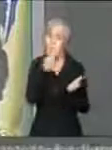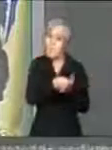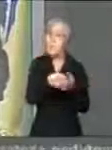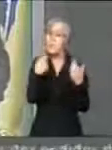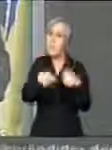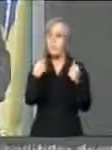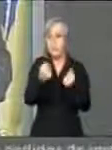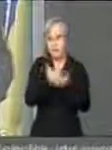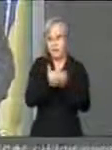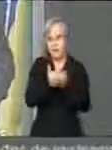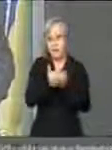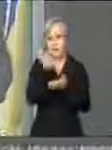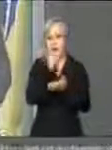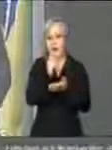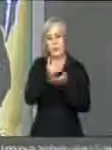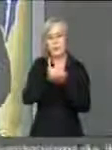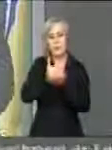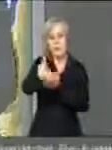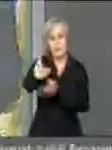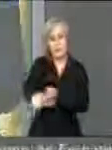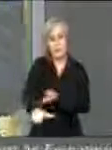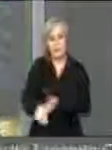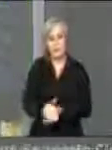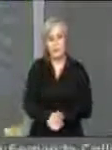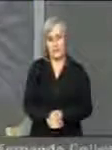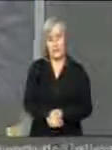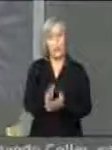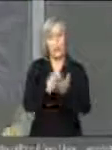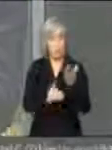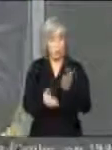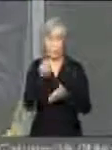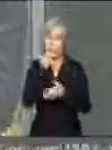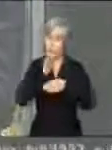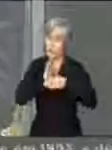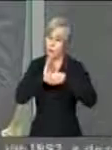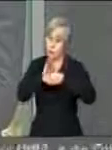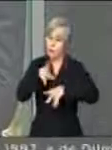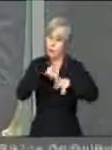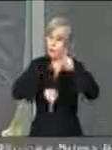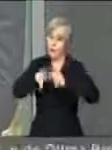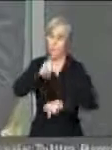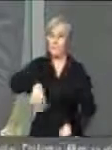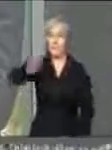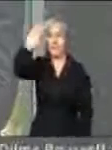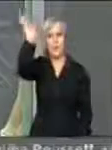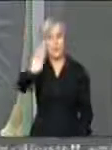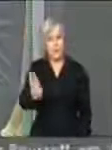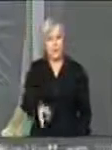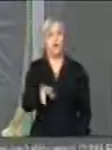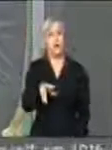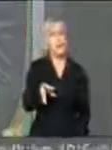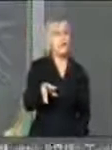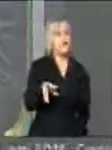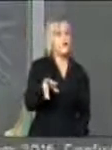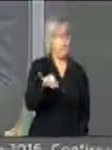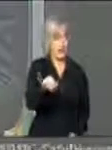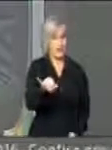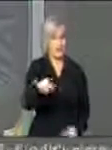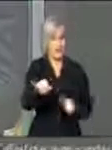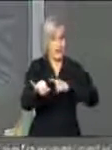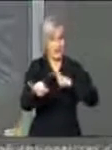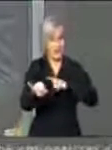o recomeço. Além de todos os benefícios que a população brasileira terá com a saída de